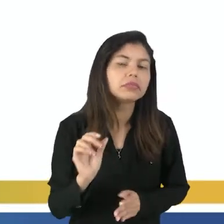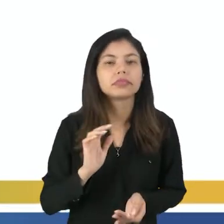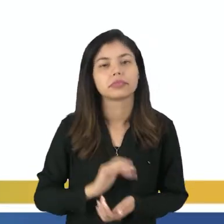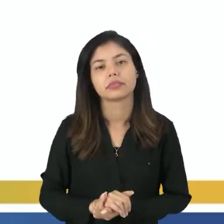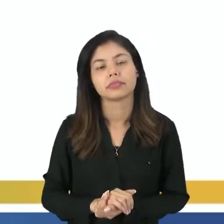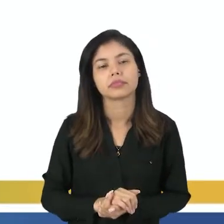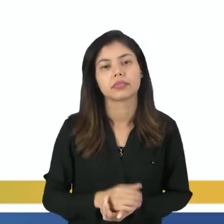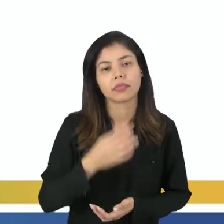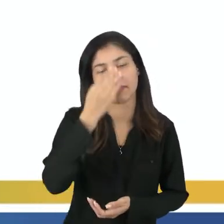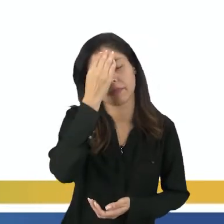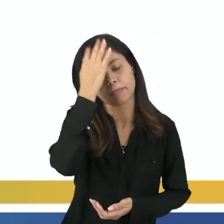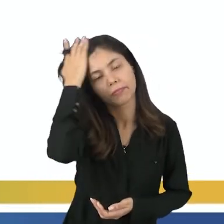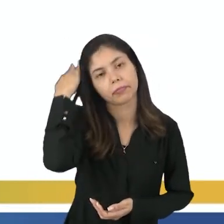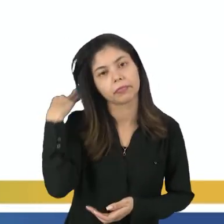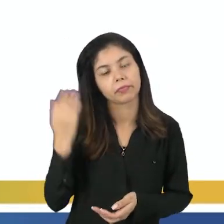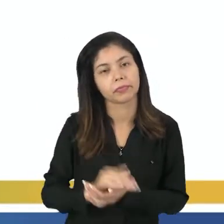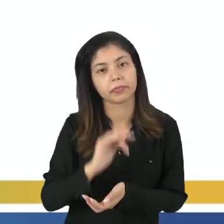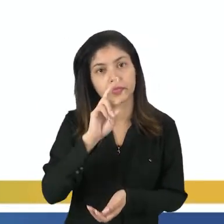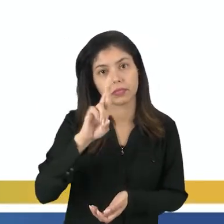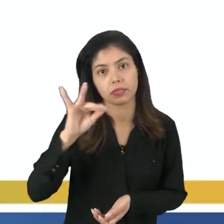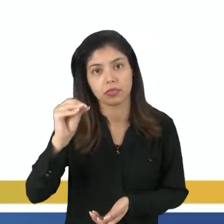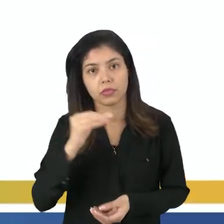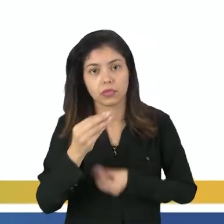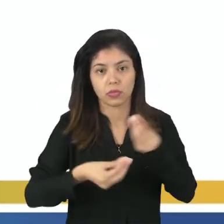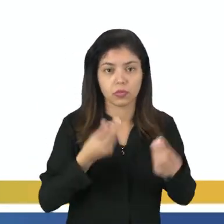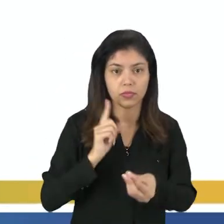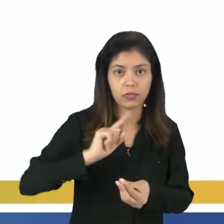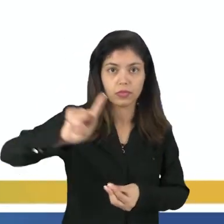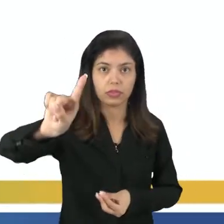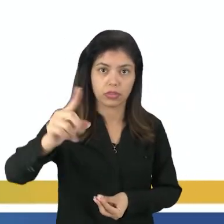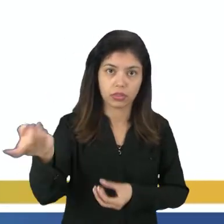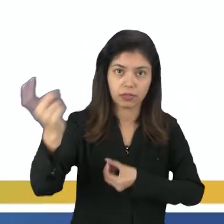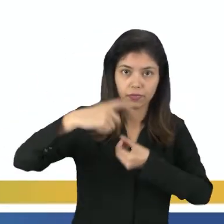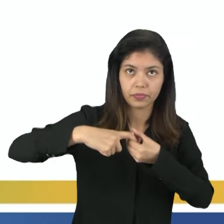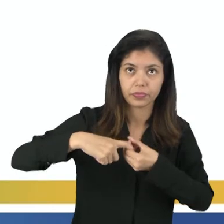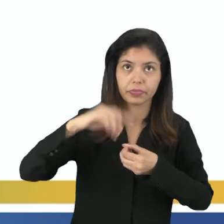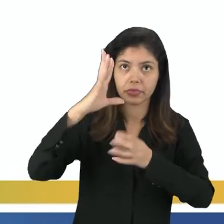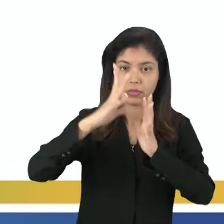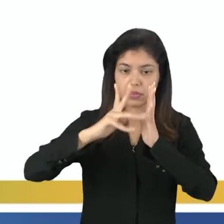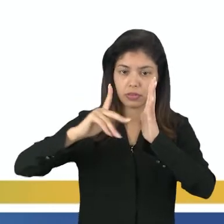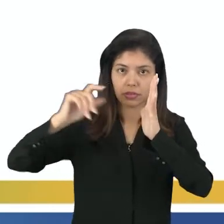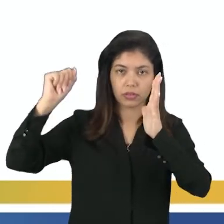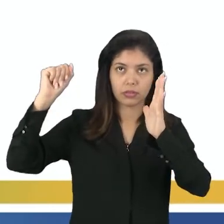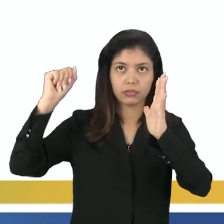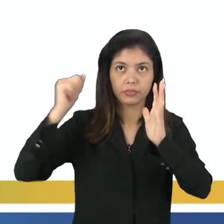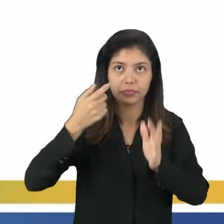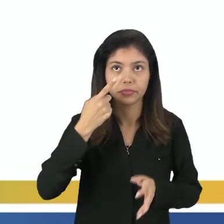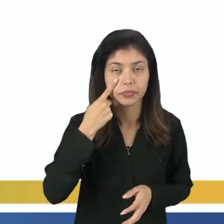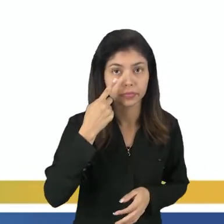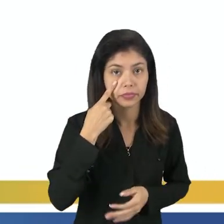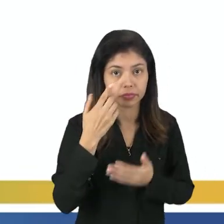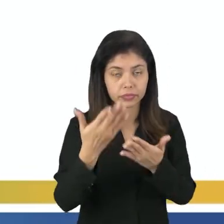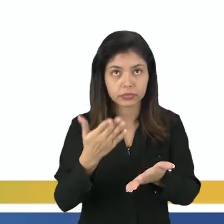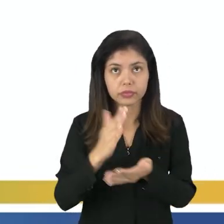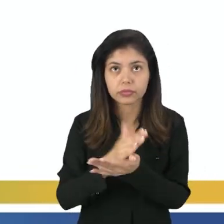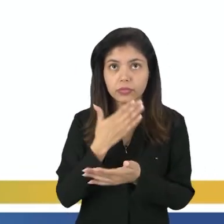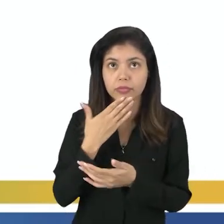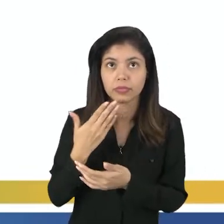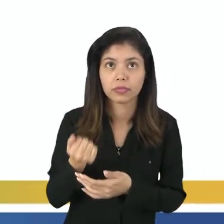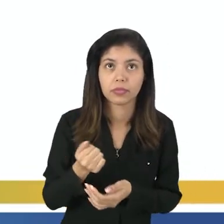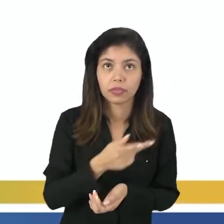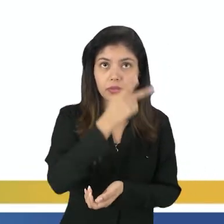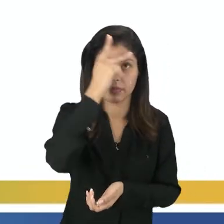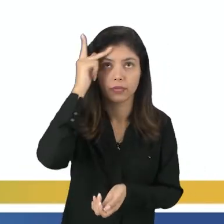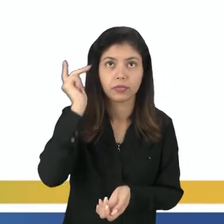pessoal? É que o raio de luz tanto vai quanto volta, ele é refletido, ou seja, ó, coloquei uma imagem um pouquinho melhor.